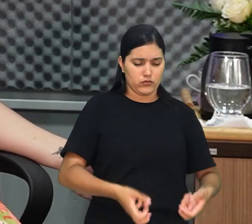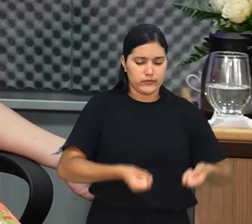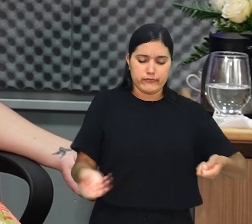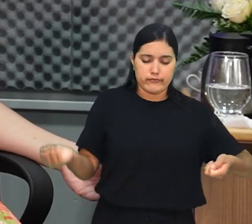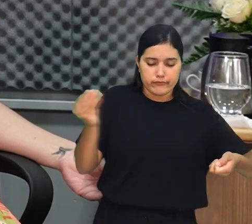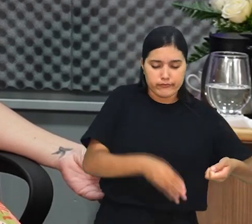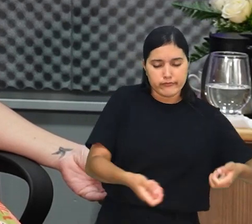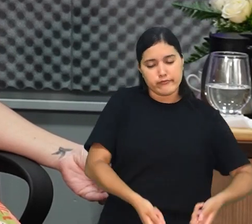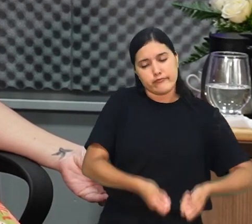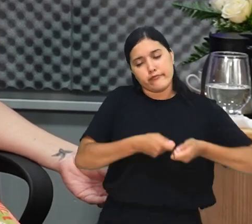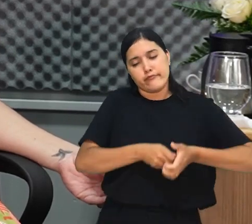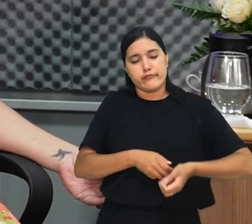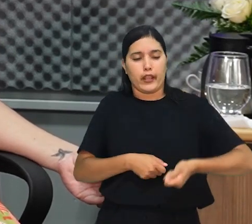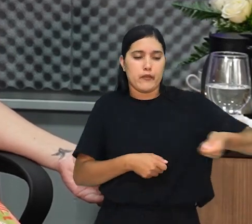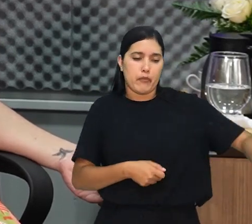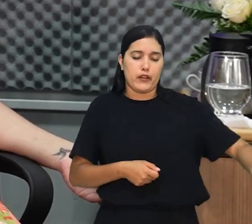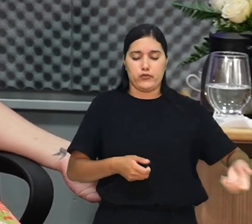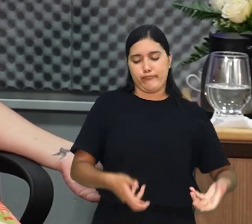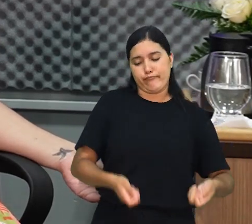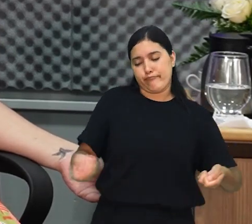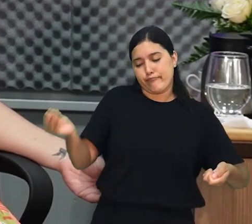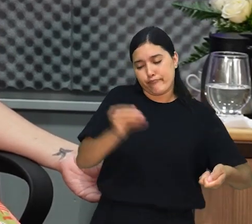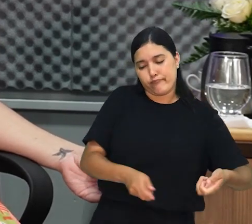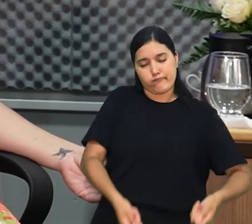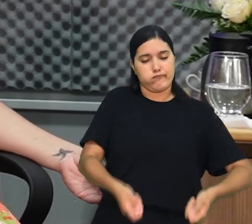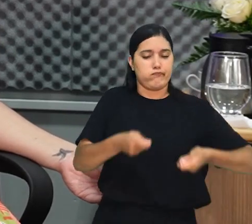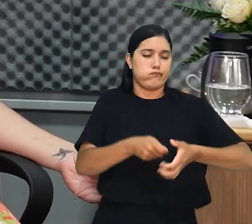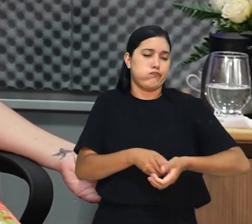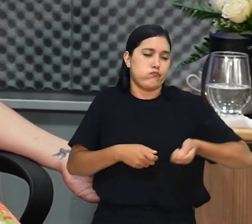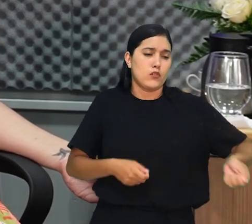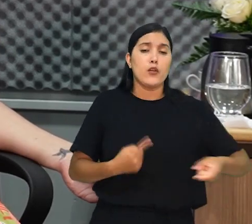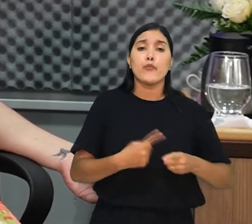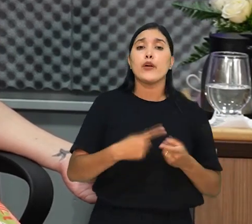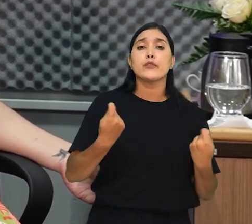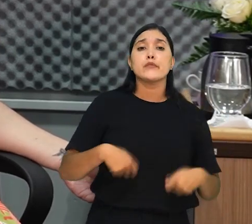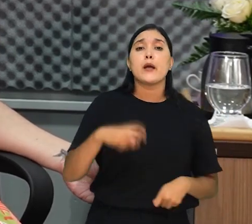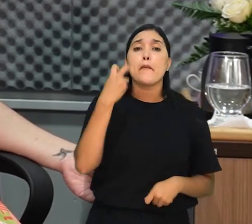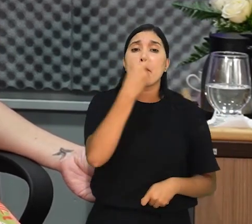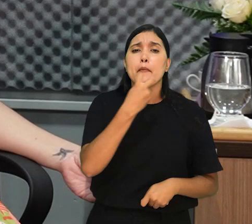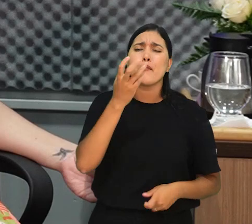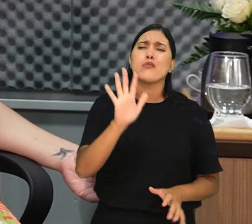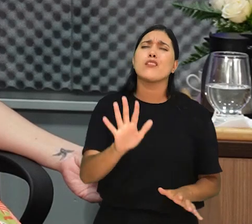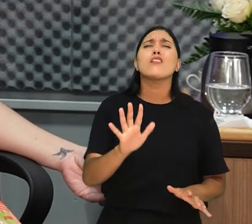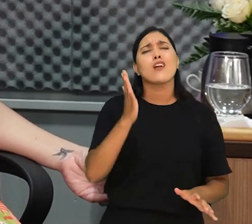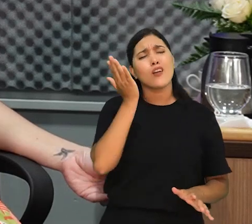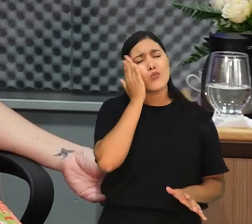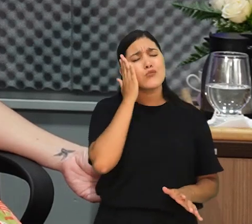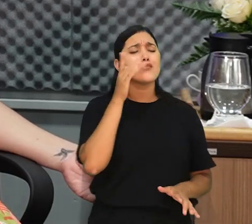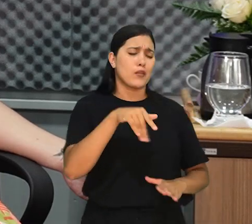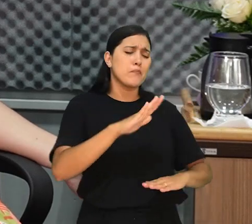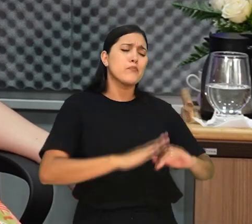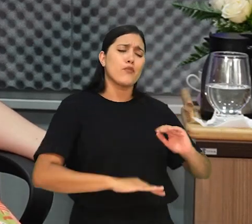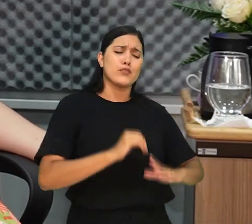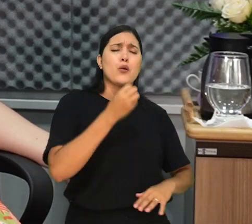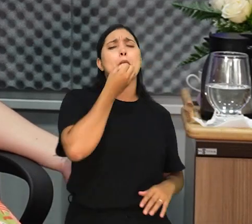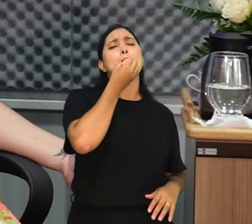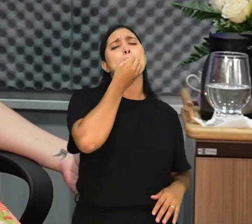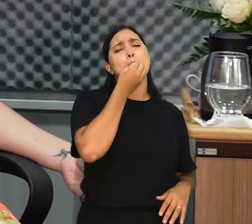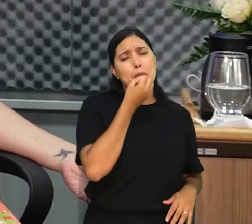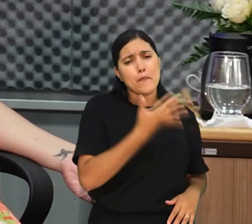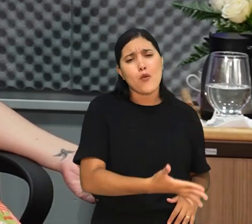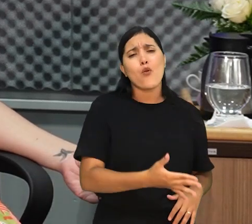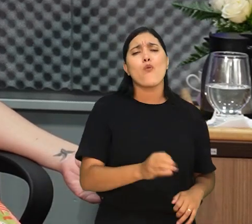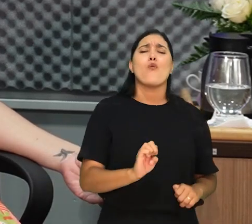embalador. Por quê? Para ser embalador não é preciso verbalizar, né? Então eu vejo eles, ela falou, não desmerecendo esses